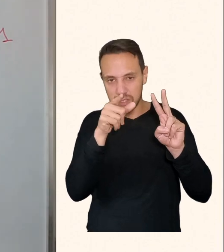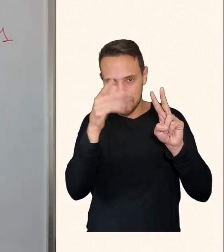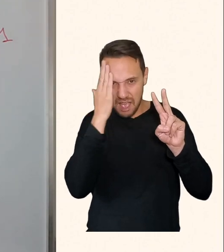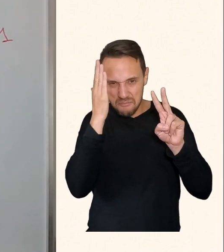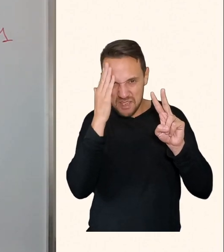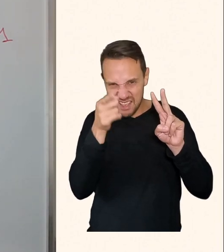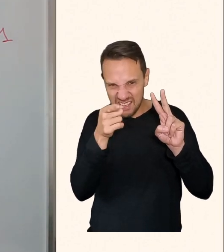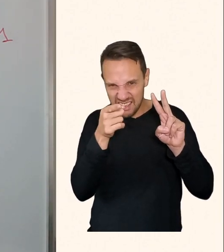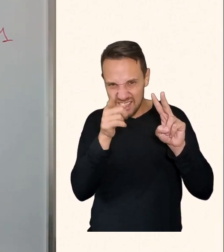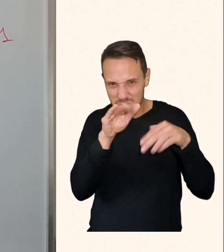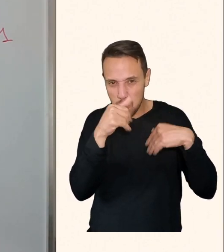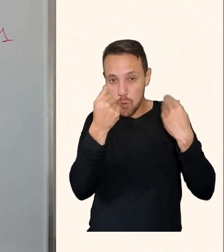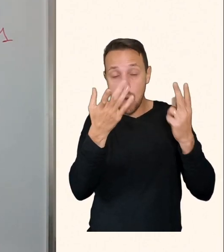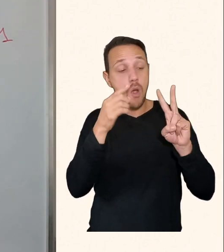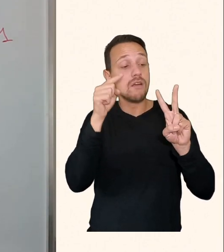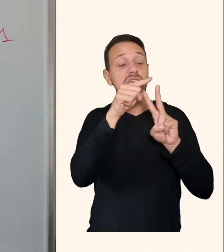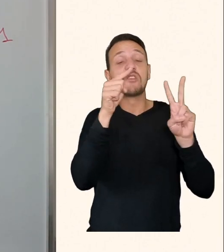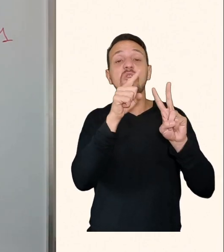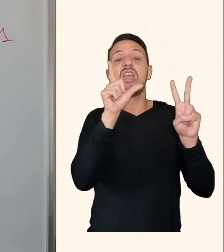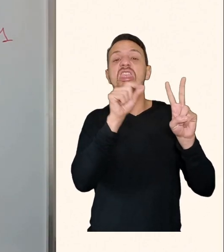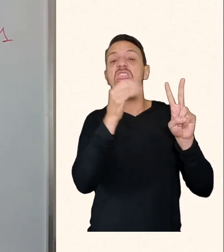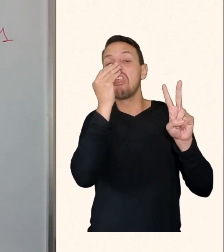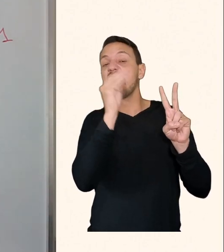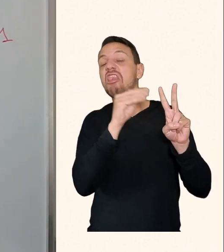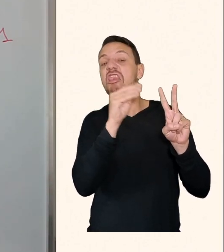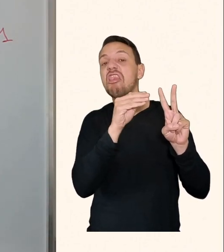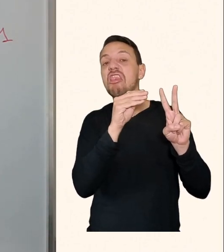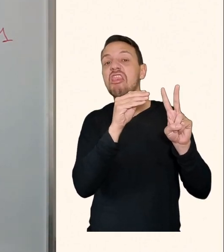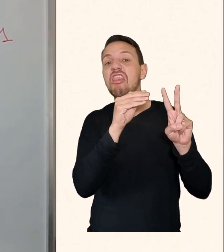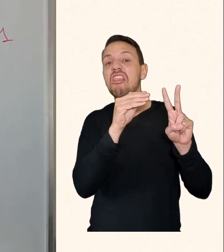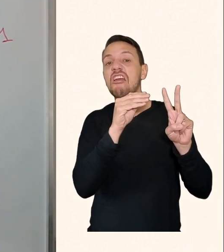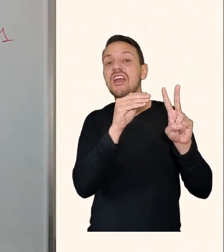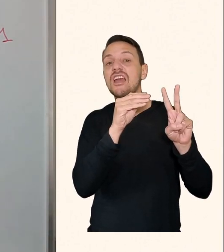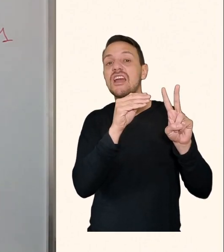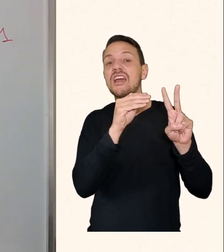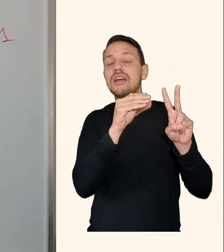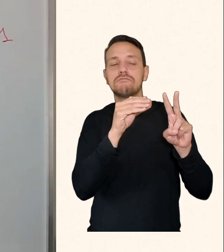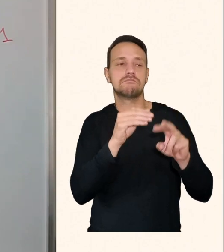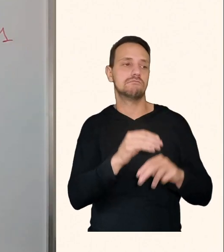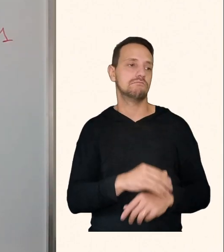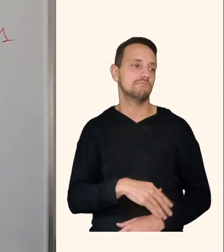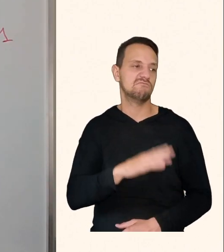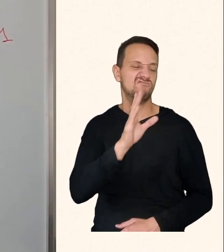sabe qual é o vetor menos importante que existe? Não, esquece.